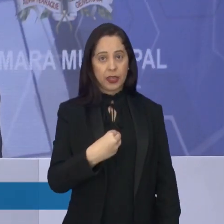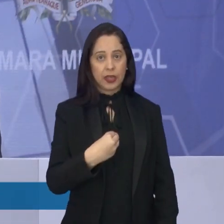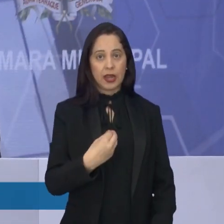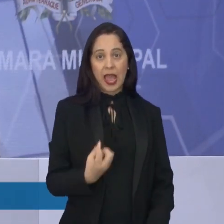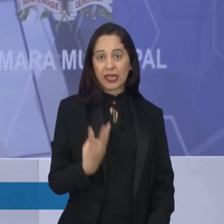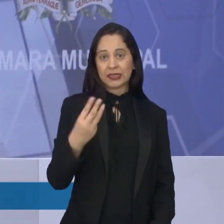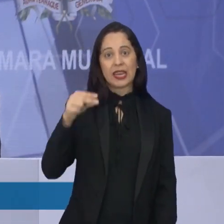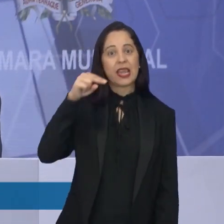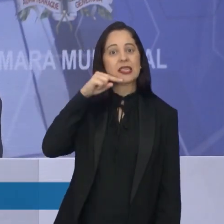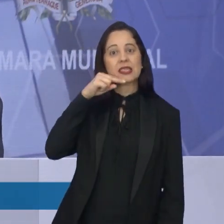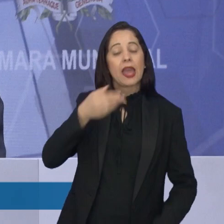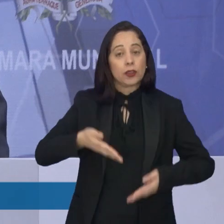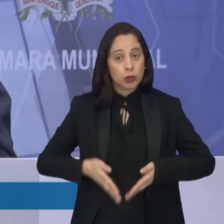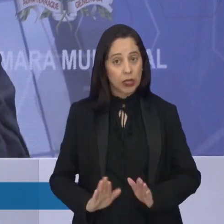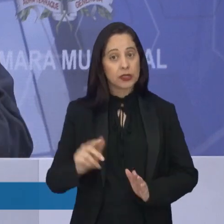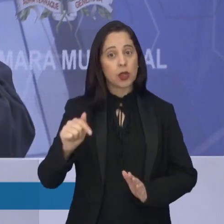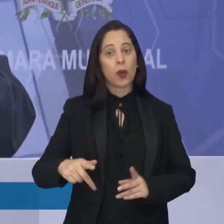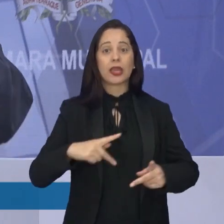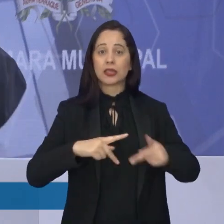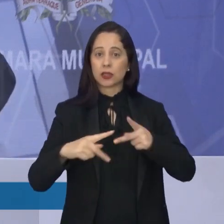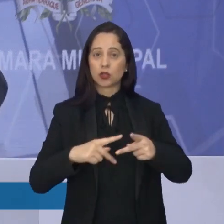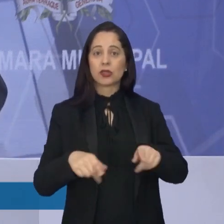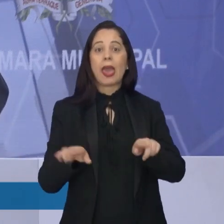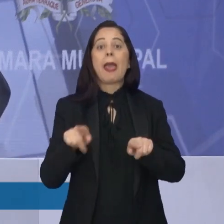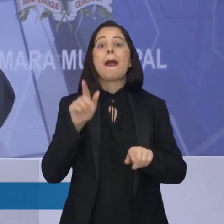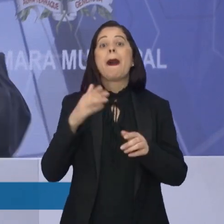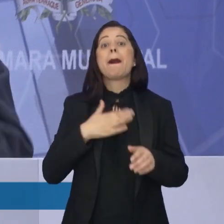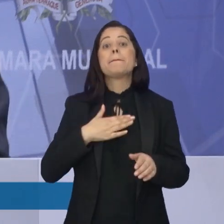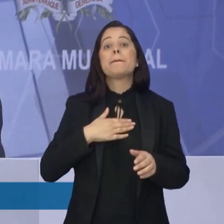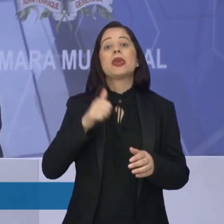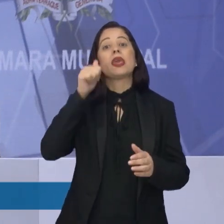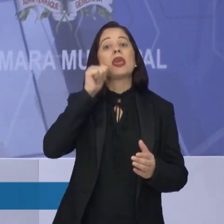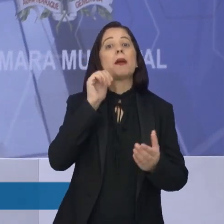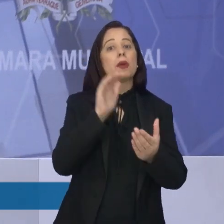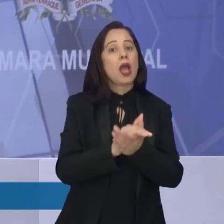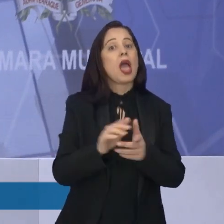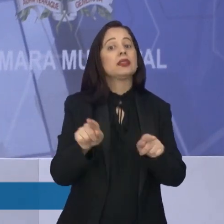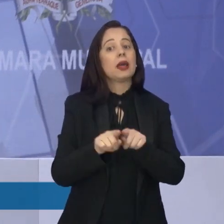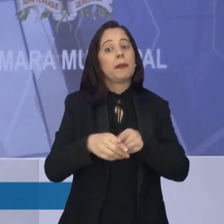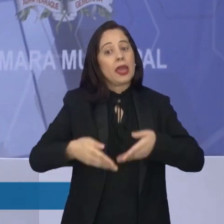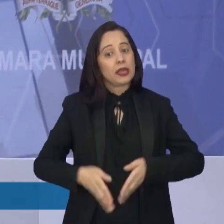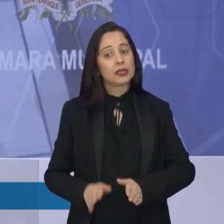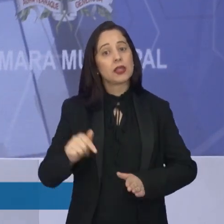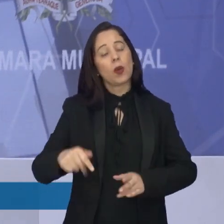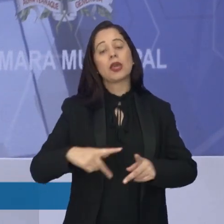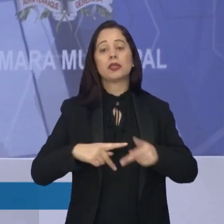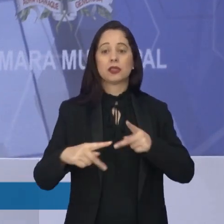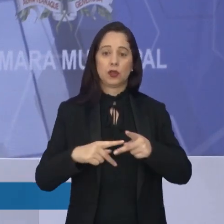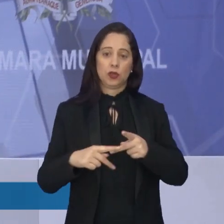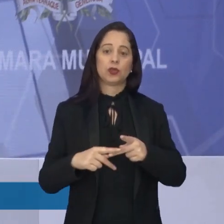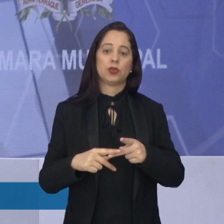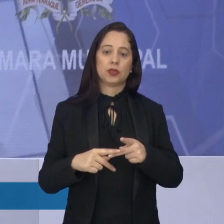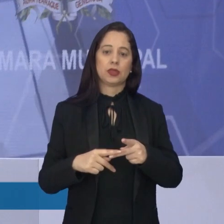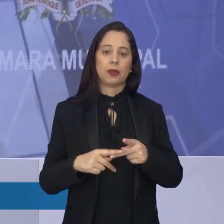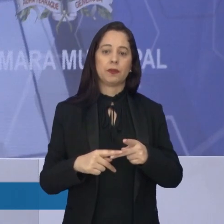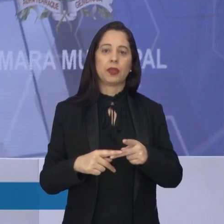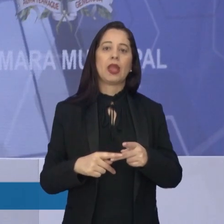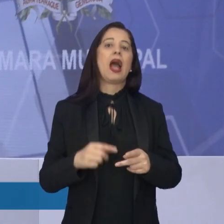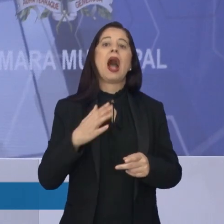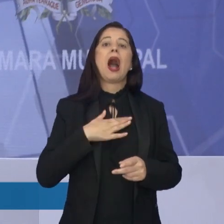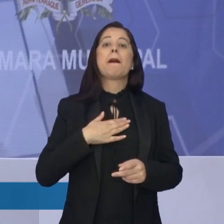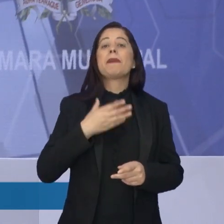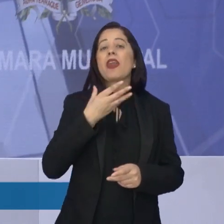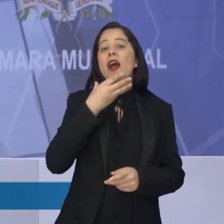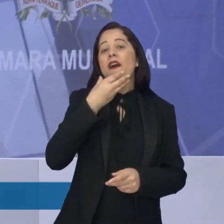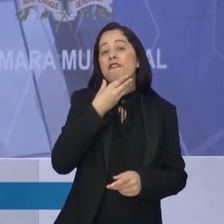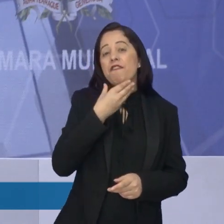3 netos, minha filha mais velha, Daniela, e a Ana Luísa, minha filha mais nova. Só não nasceu porque eu estava fazendo doutorado lá na